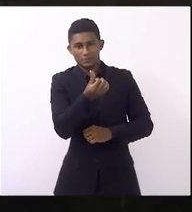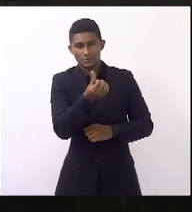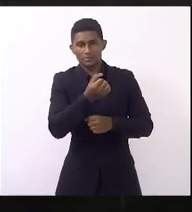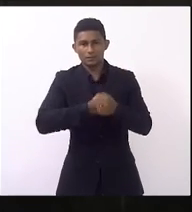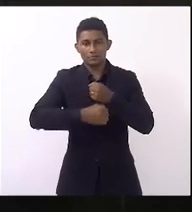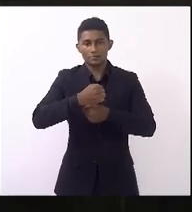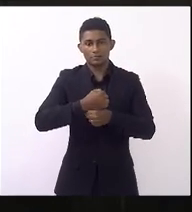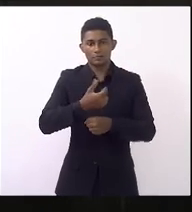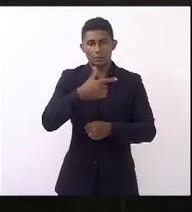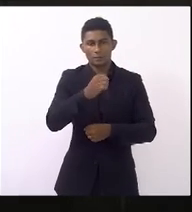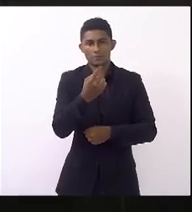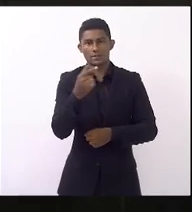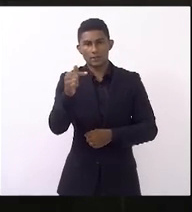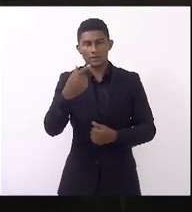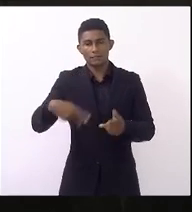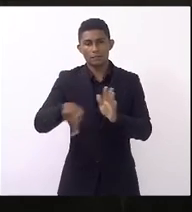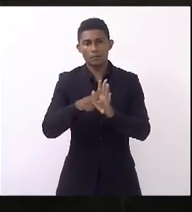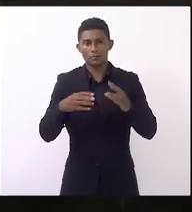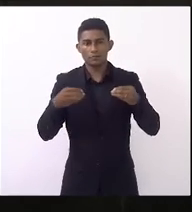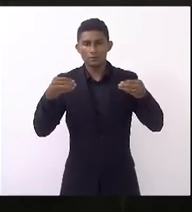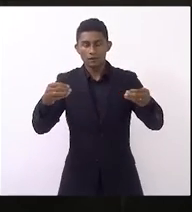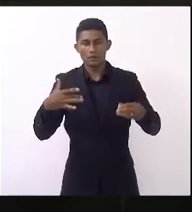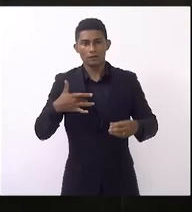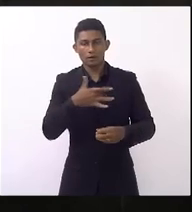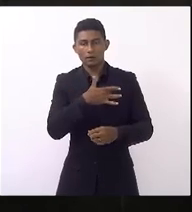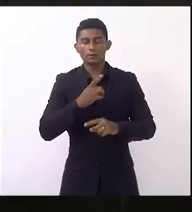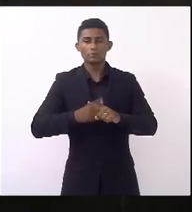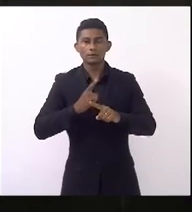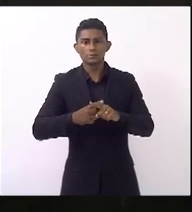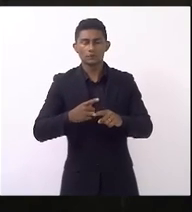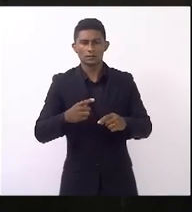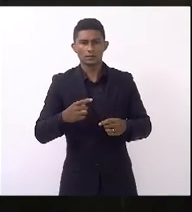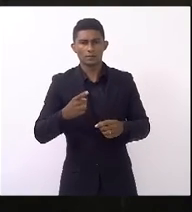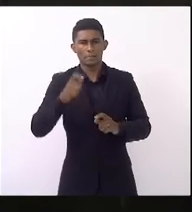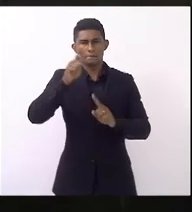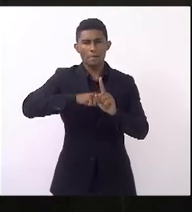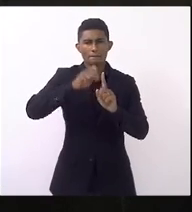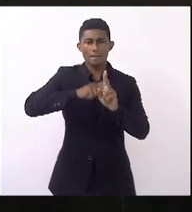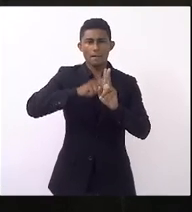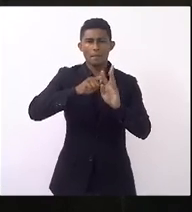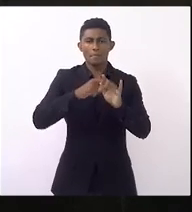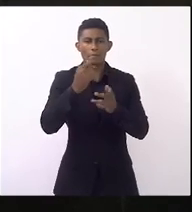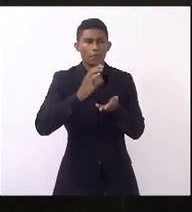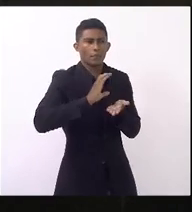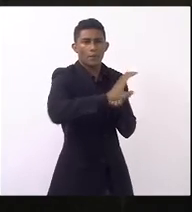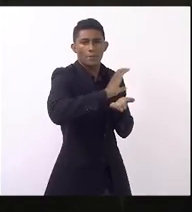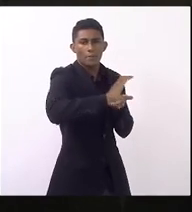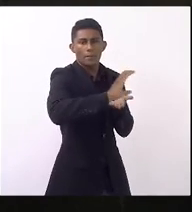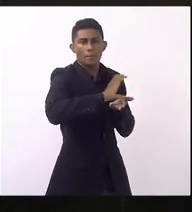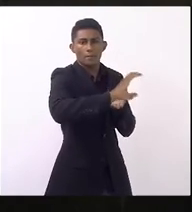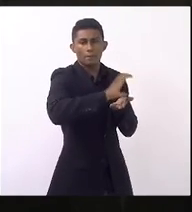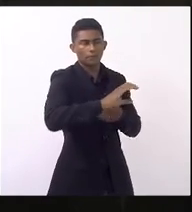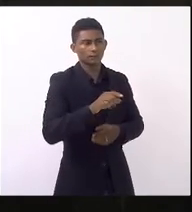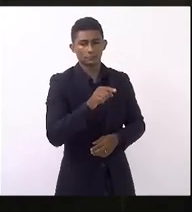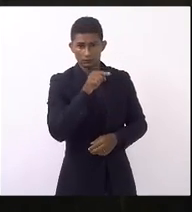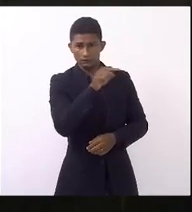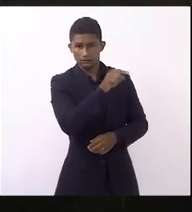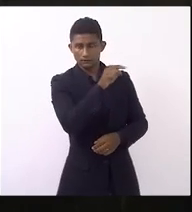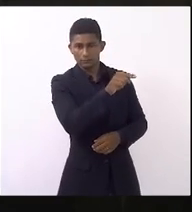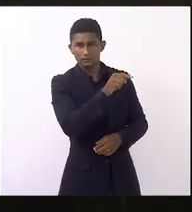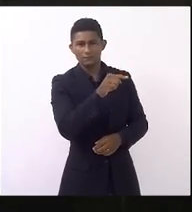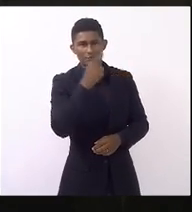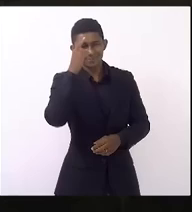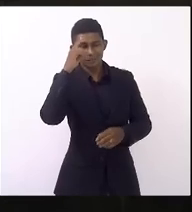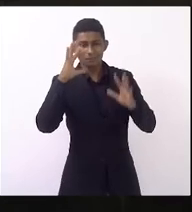Saúde, que garante o financiamento mensal para o programa de desinstitucionalização que integra a rede de